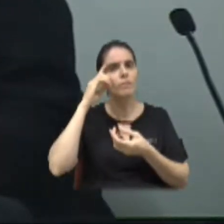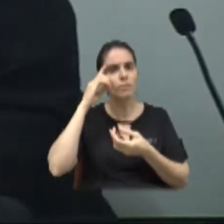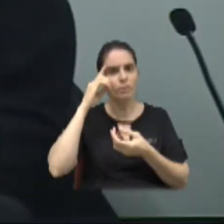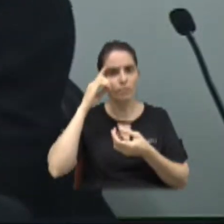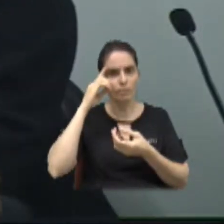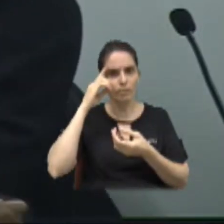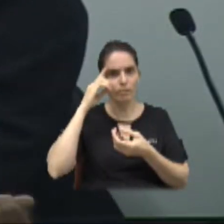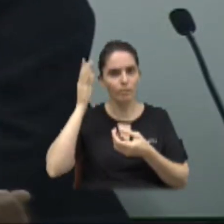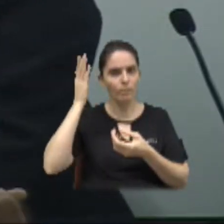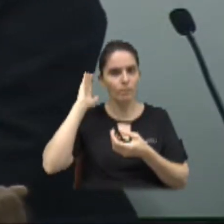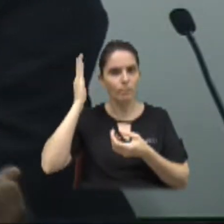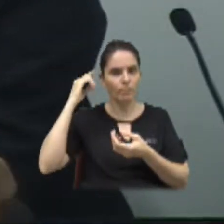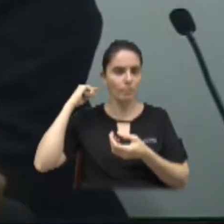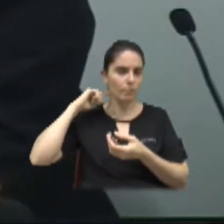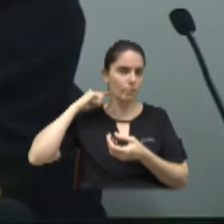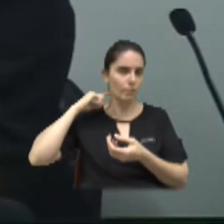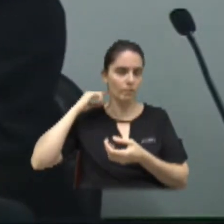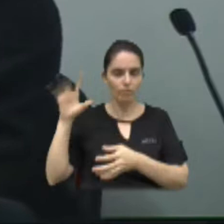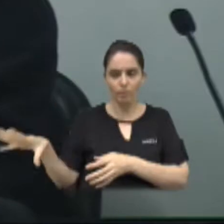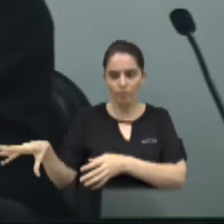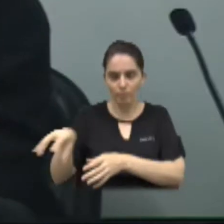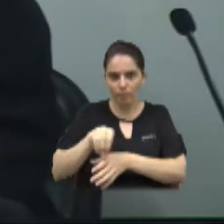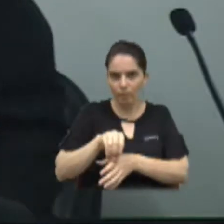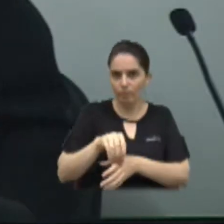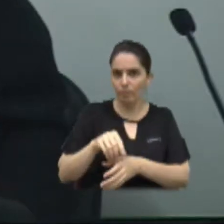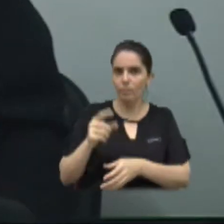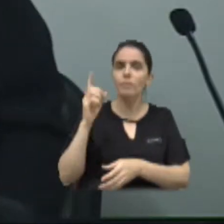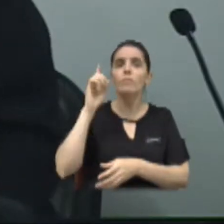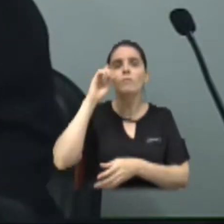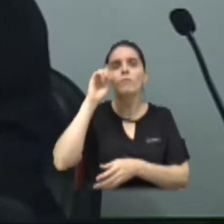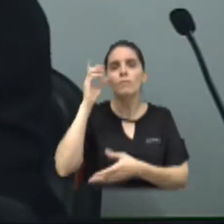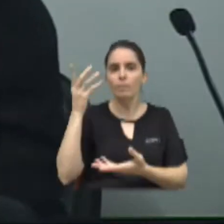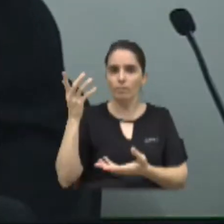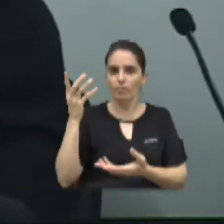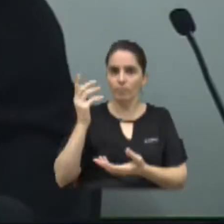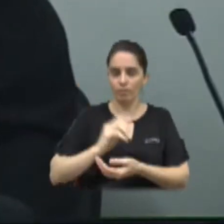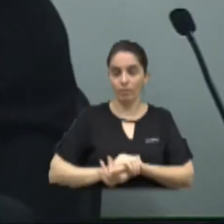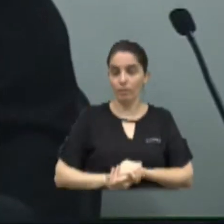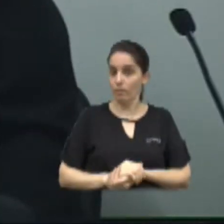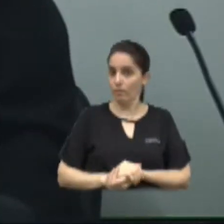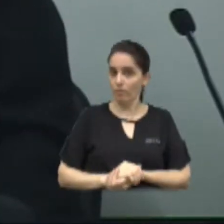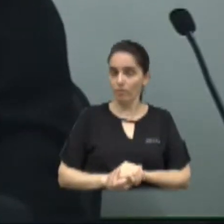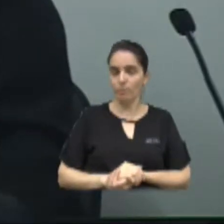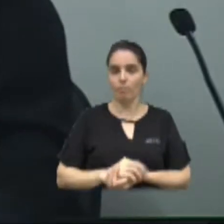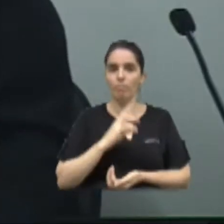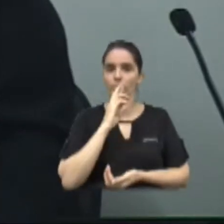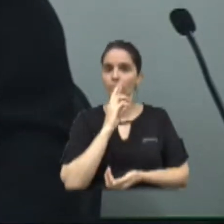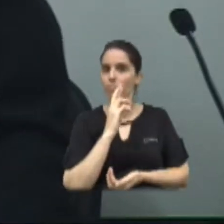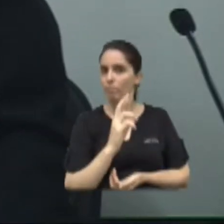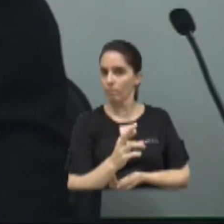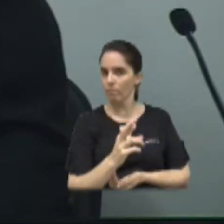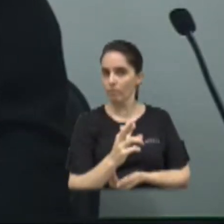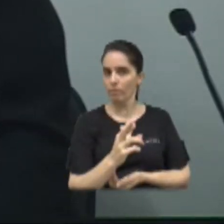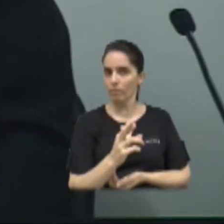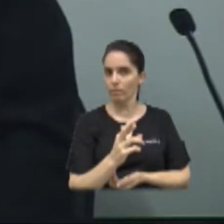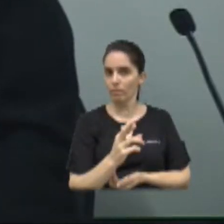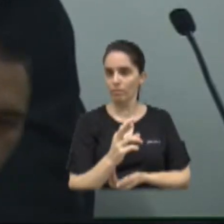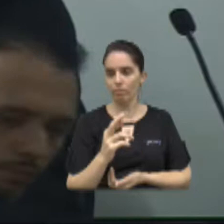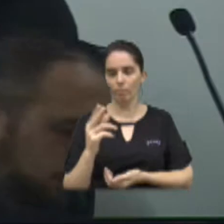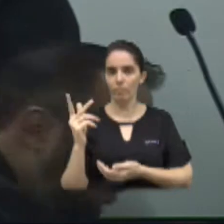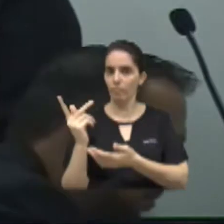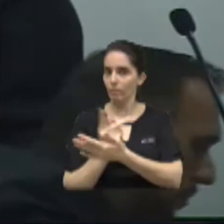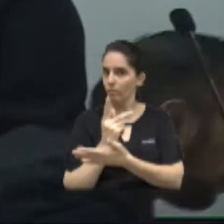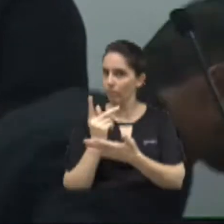recolher esse lixo, não é? Então, pelo que eles estão me falando, não está como deveria ser